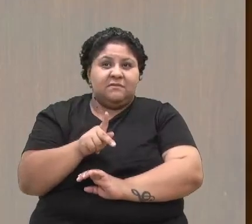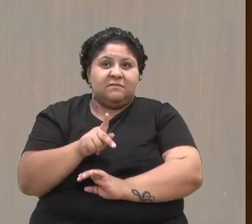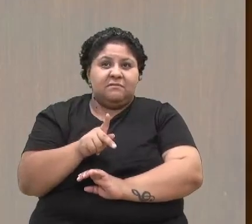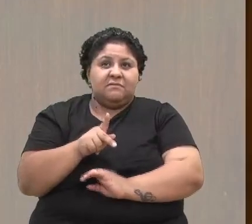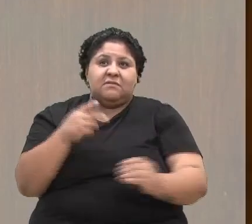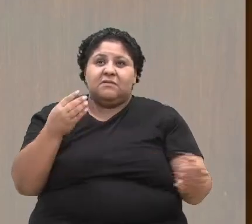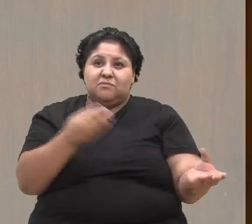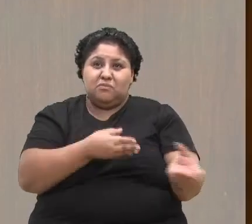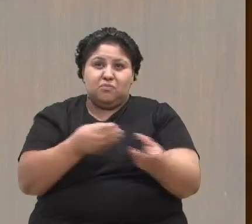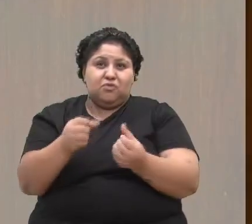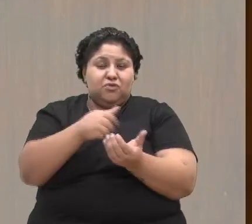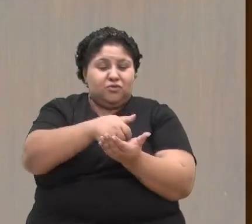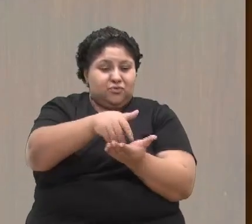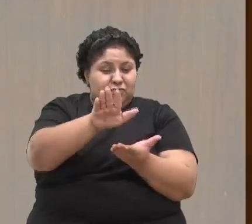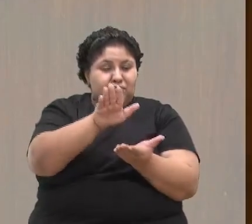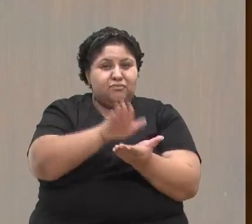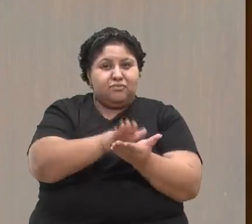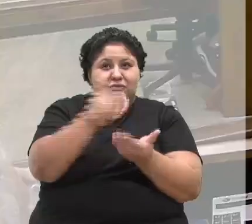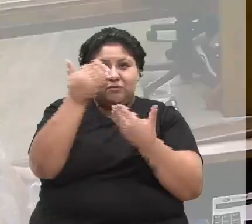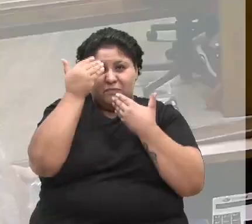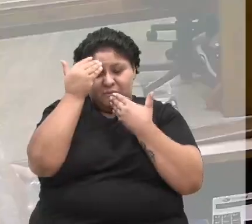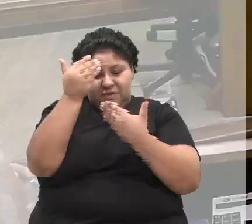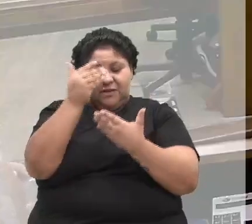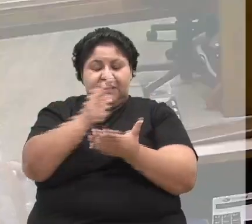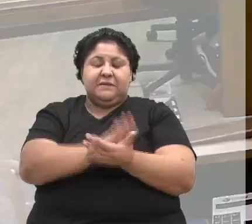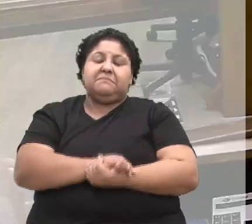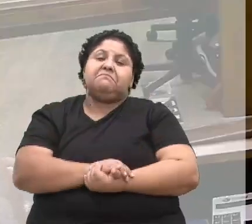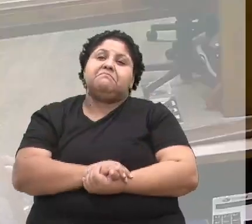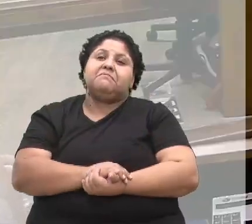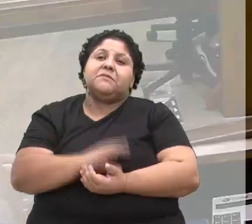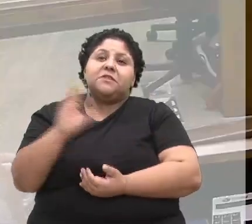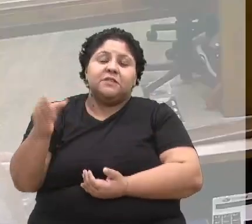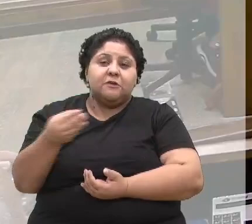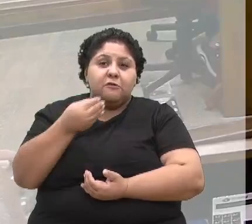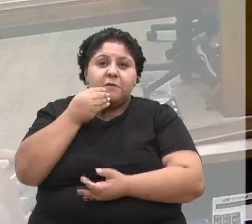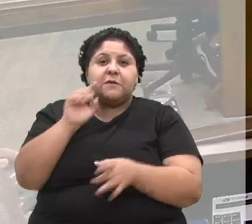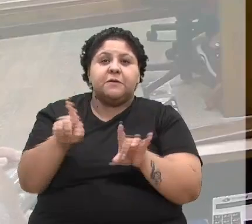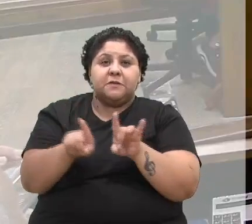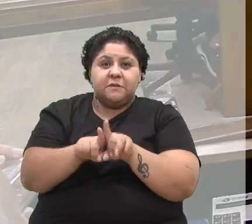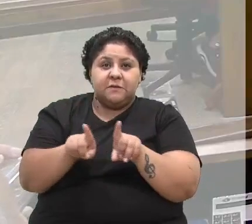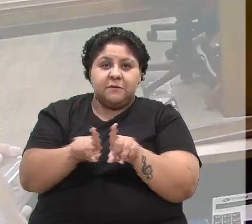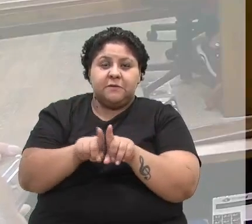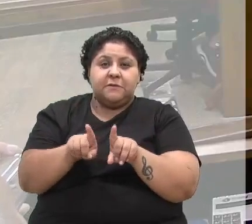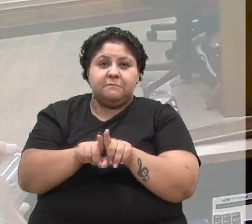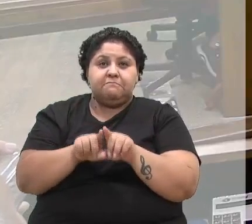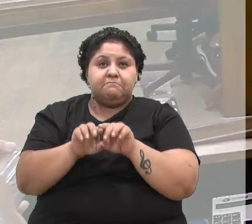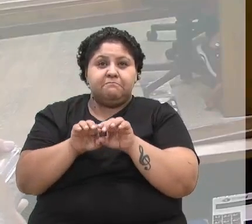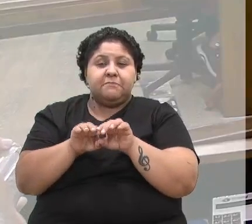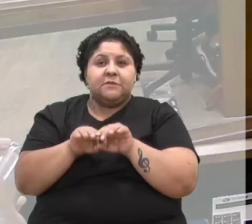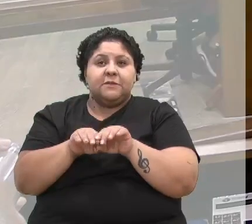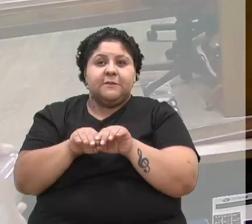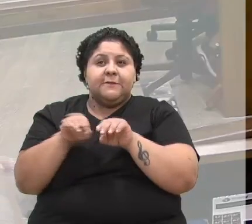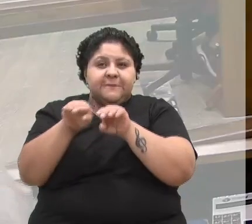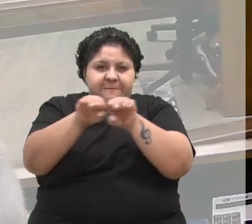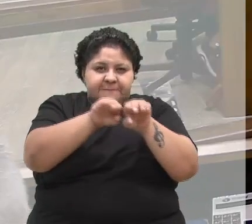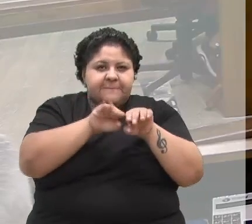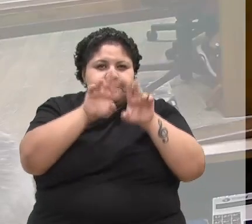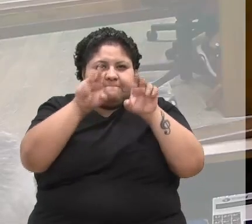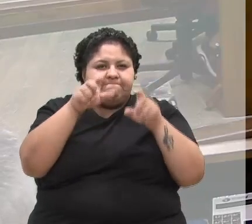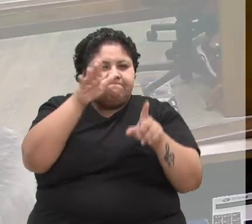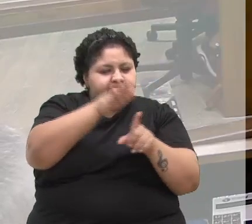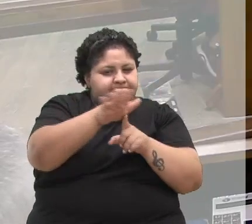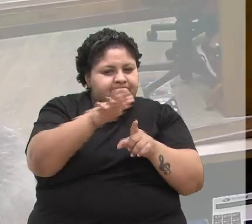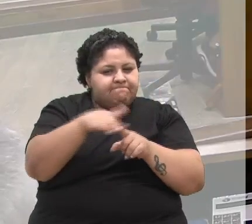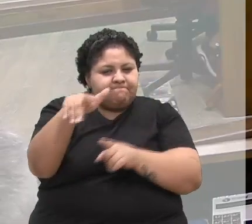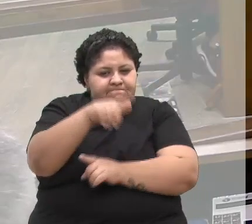se exonerando. Obrigada, vereador Fius. Obrigada, vereadora Rose. E aproveitando também nesse mesmo tom, nessa linha, é uma demanda que nós